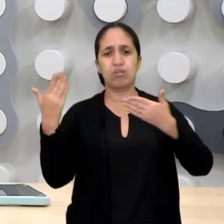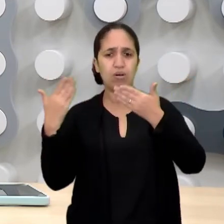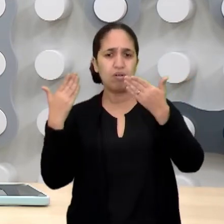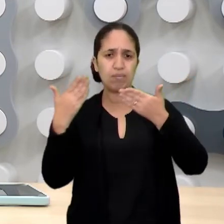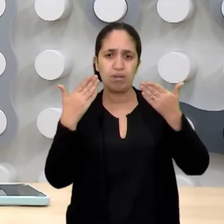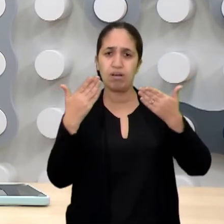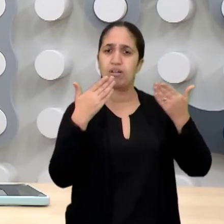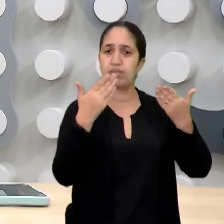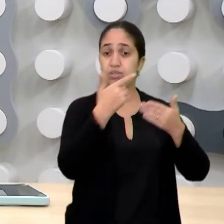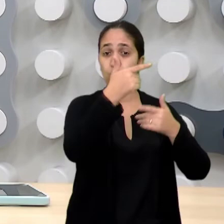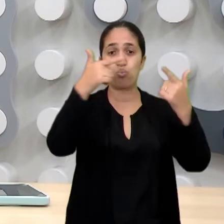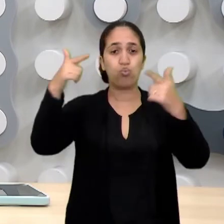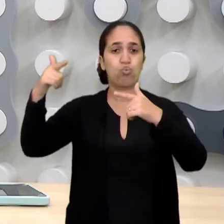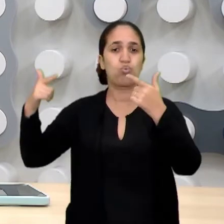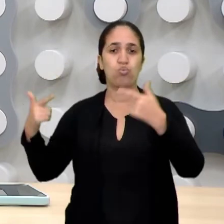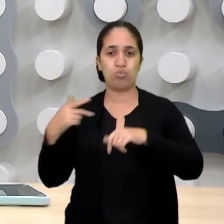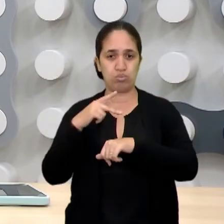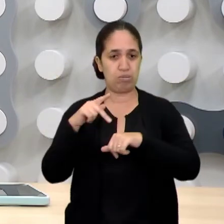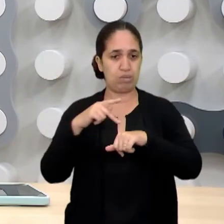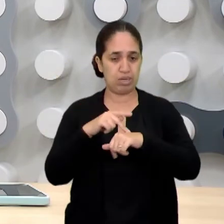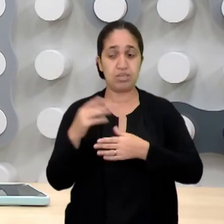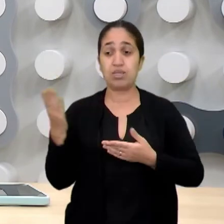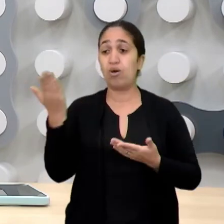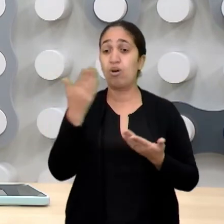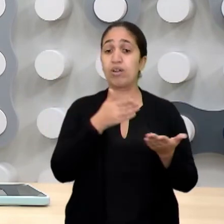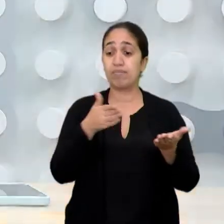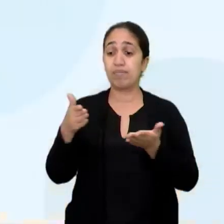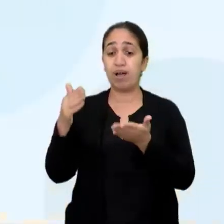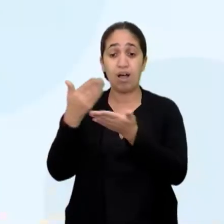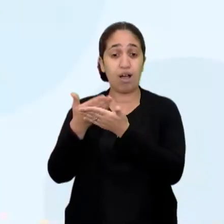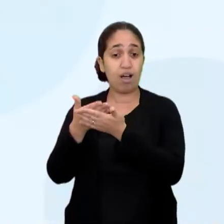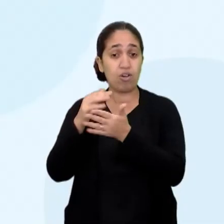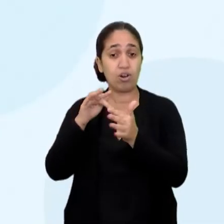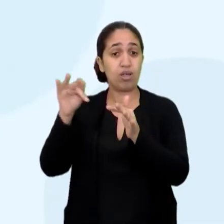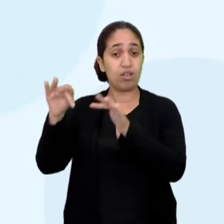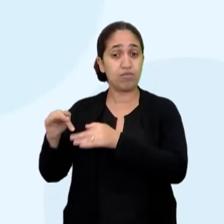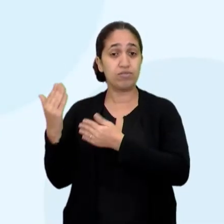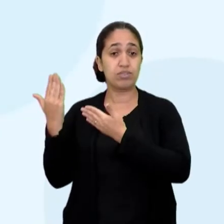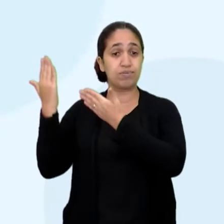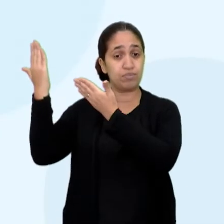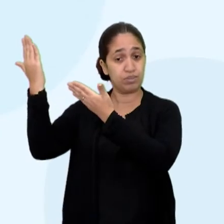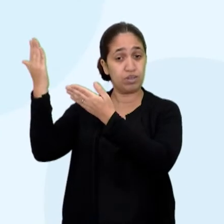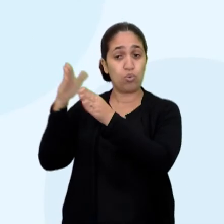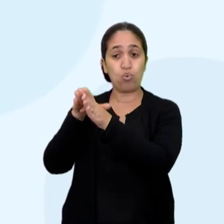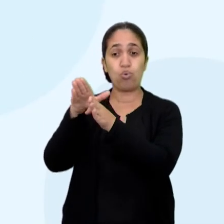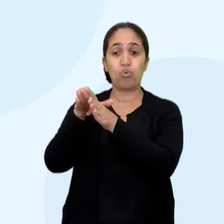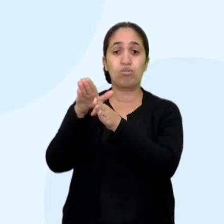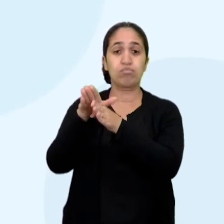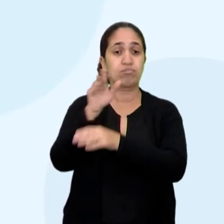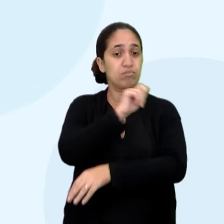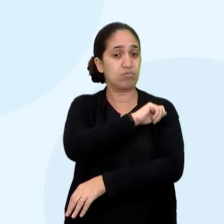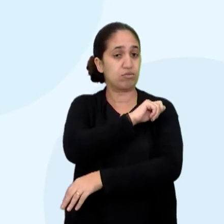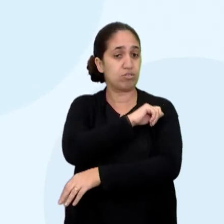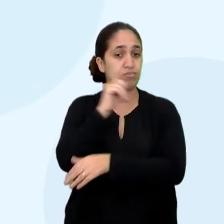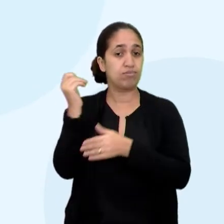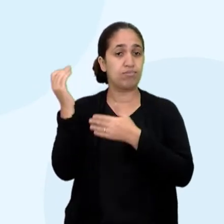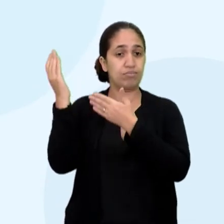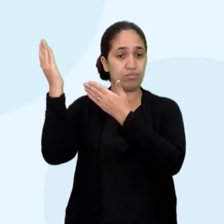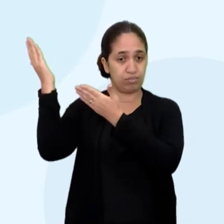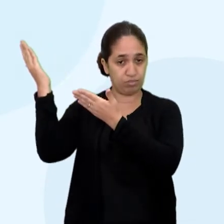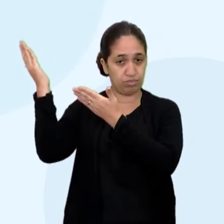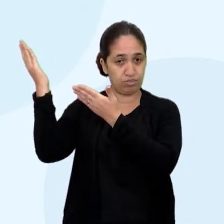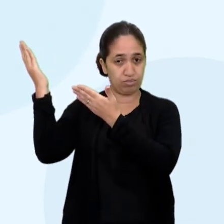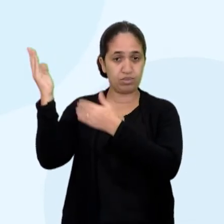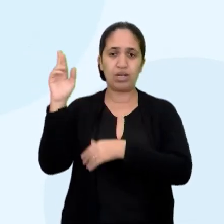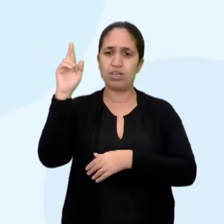com outros países. Vamos lá para finalizar a aula, né? Orientações para o aluno, está aí na tela.